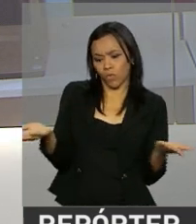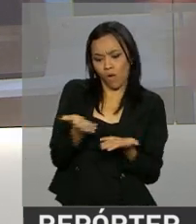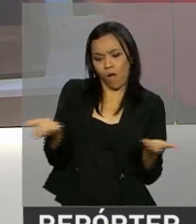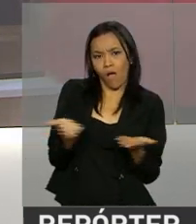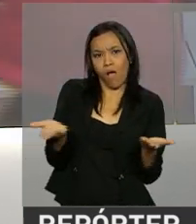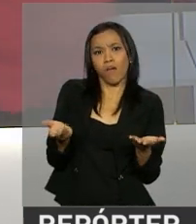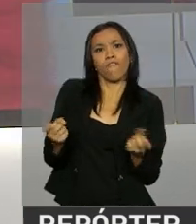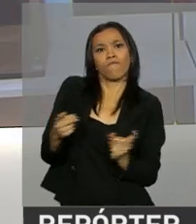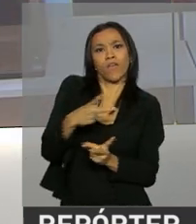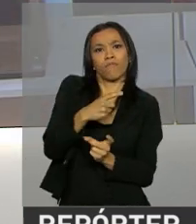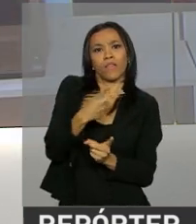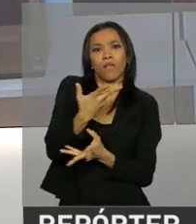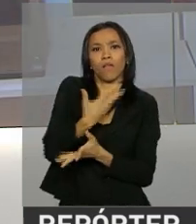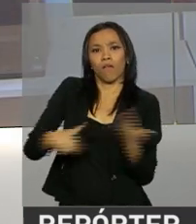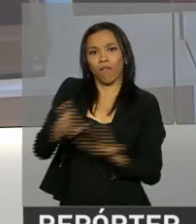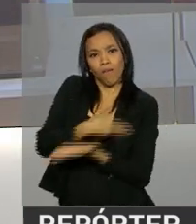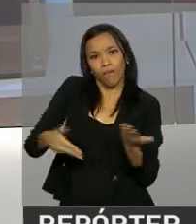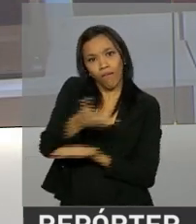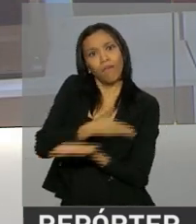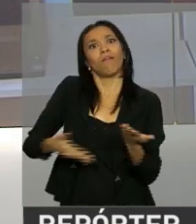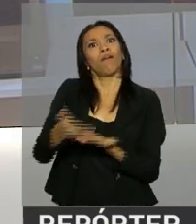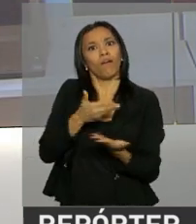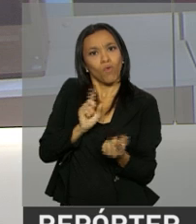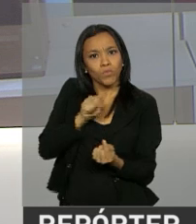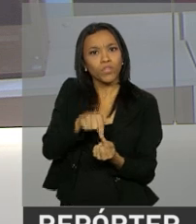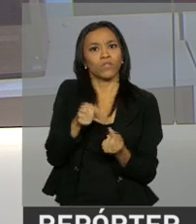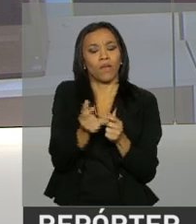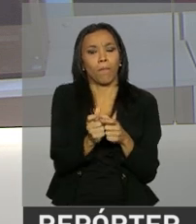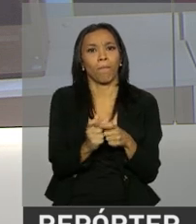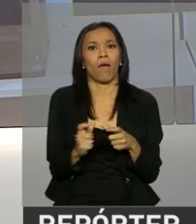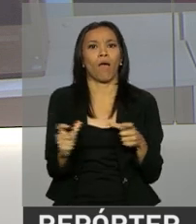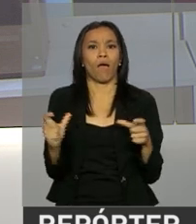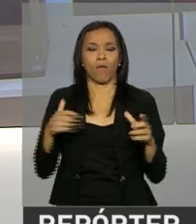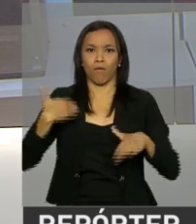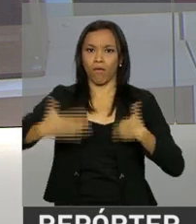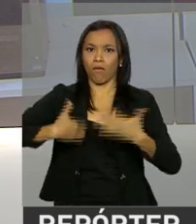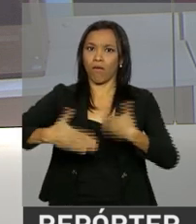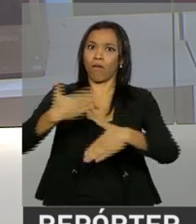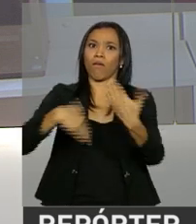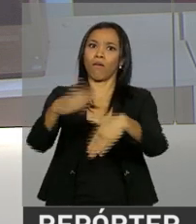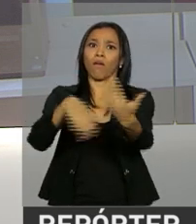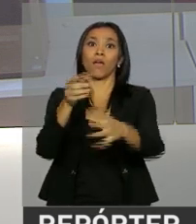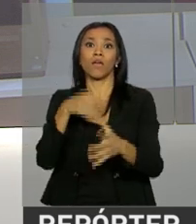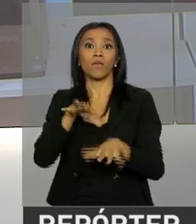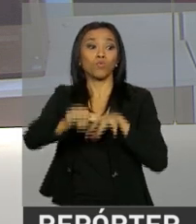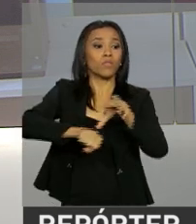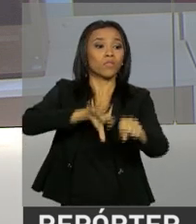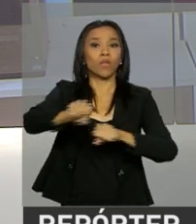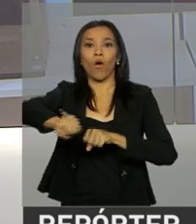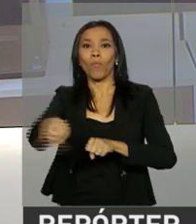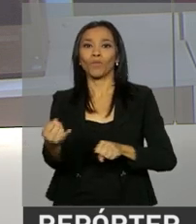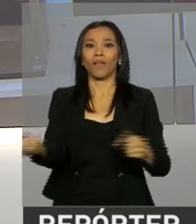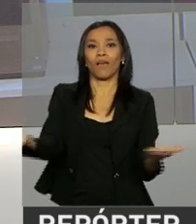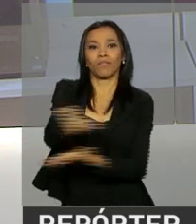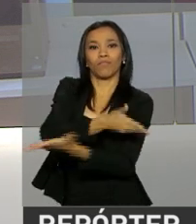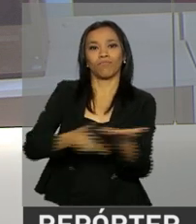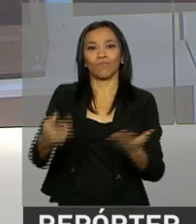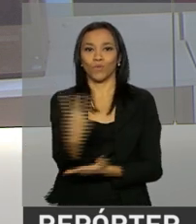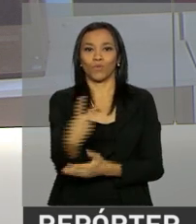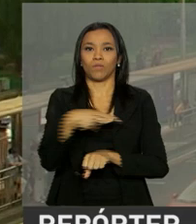importantes parceiros comerciais. E a ideia é ampliar os negócios e buscar oportunidades na relação entre os dois